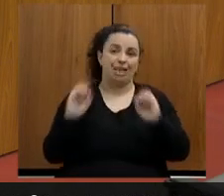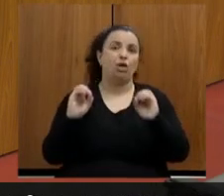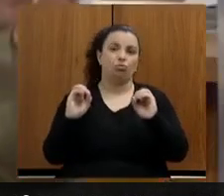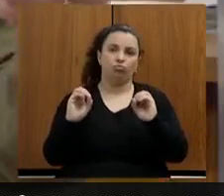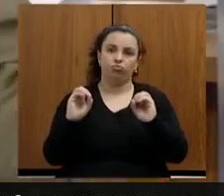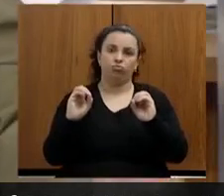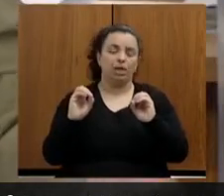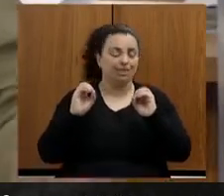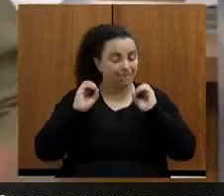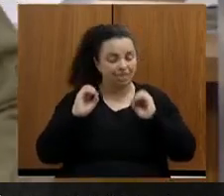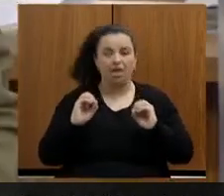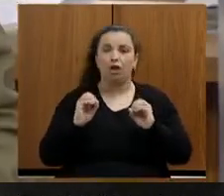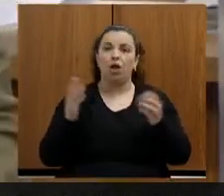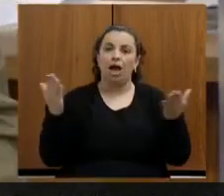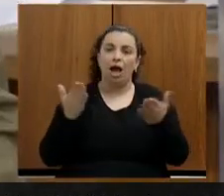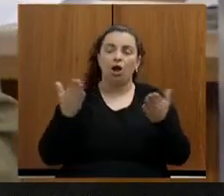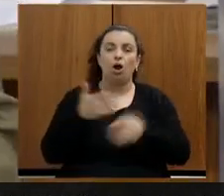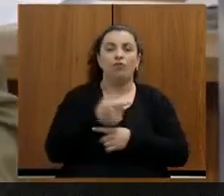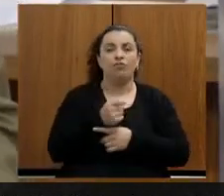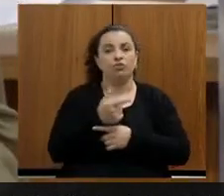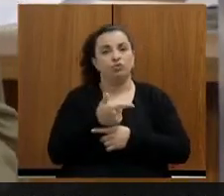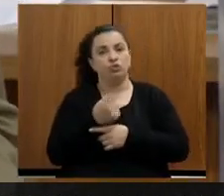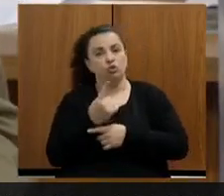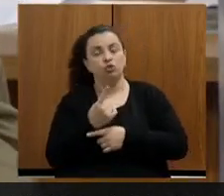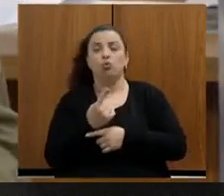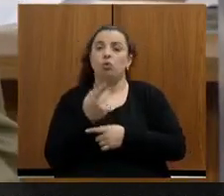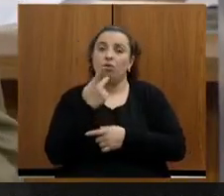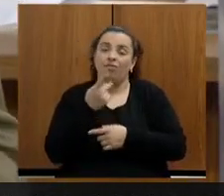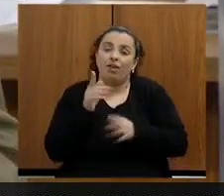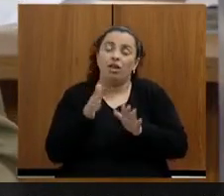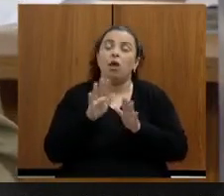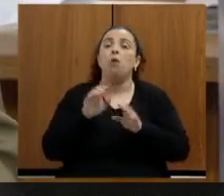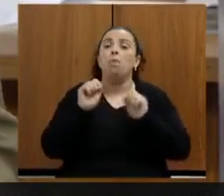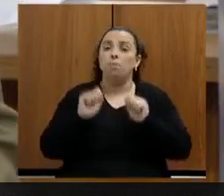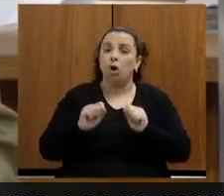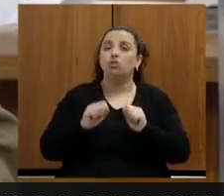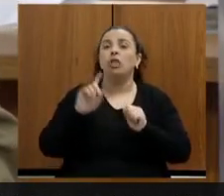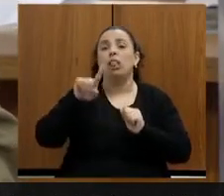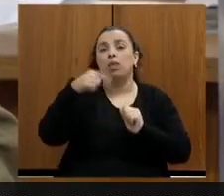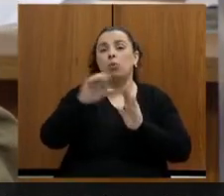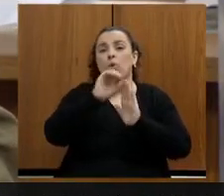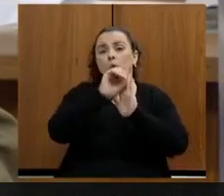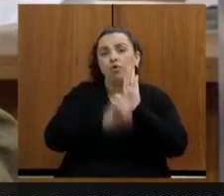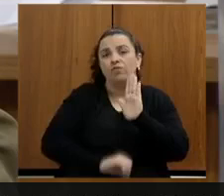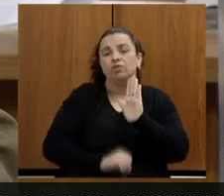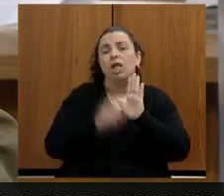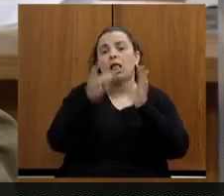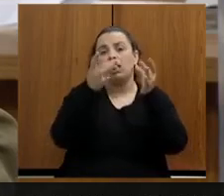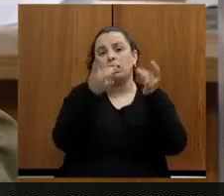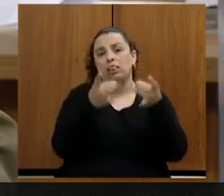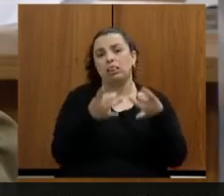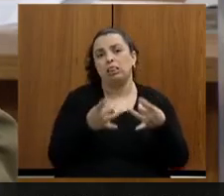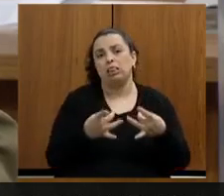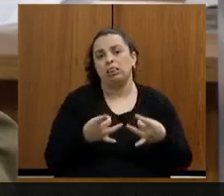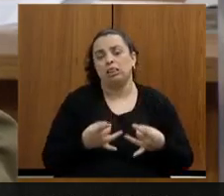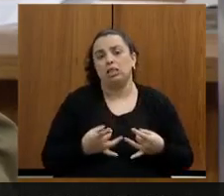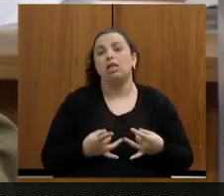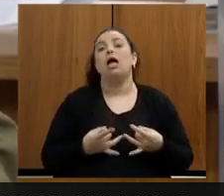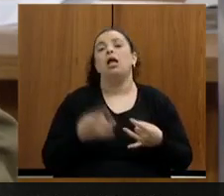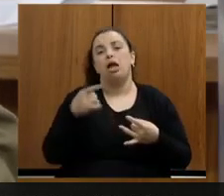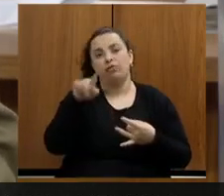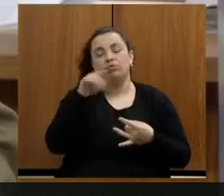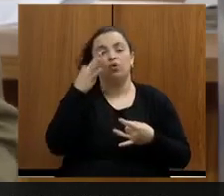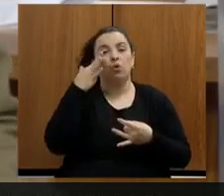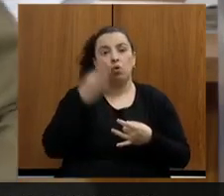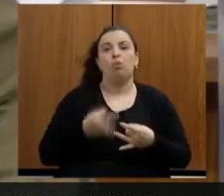aí depois agora é isso que a gente tá falando eu posso mandar também um ofício depois especificando italiana e pela fonte que o senhor